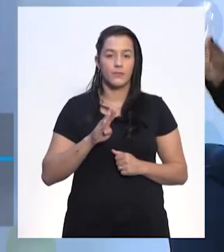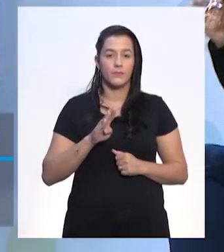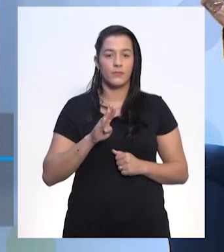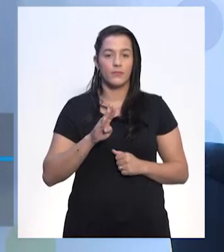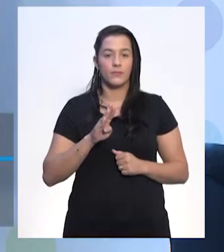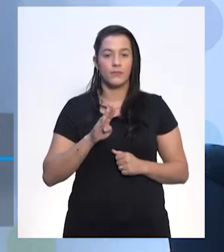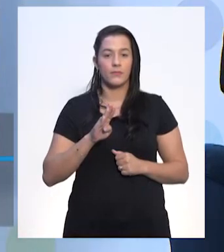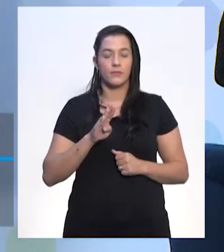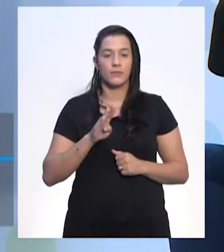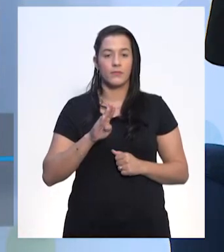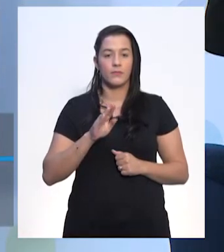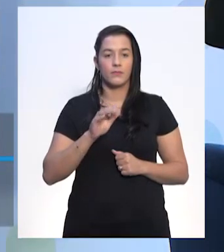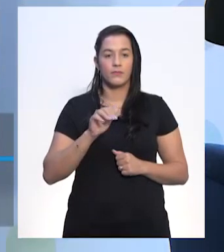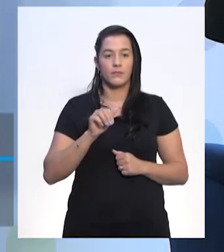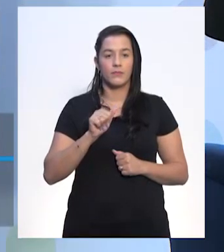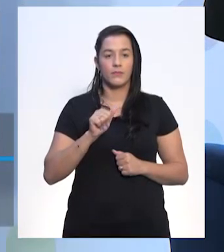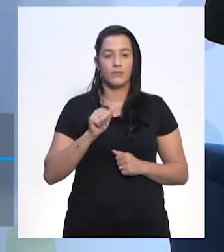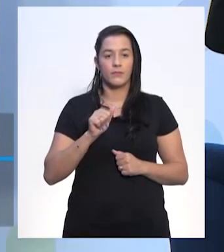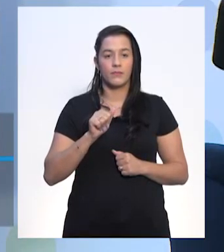Y.